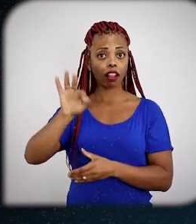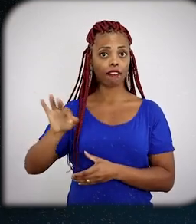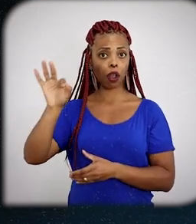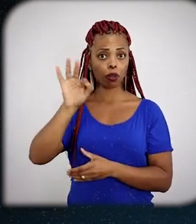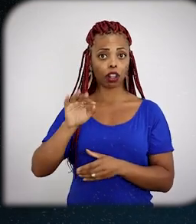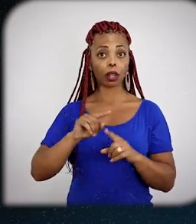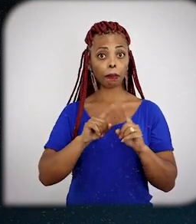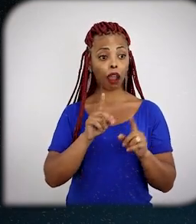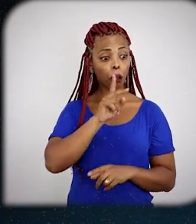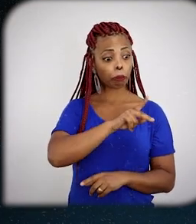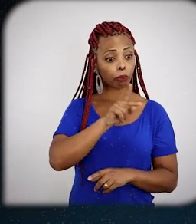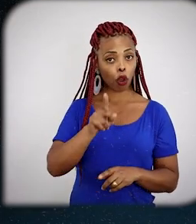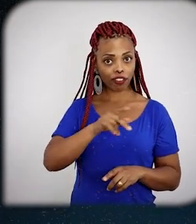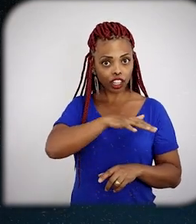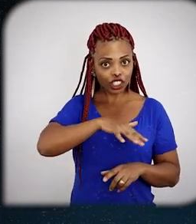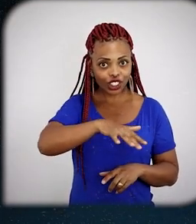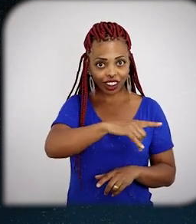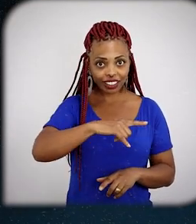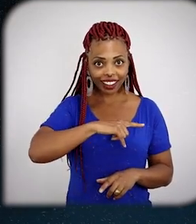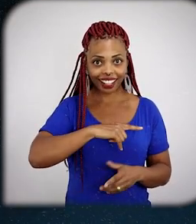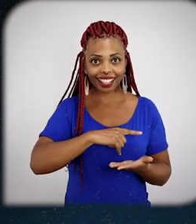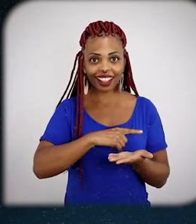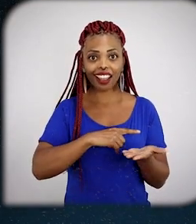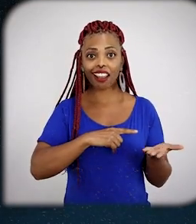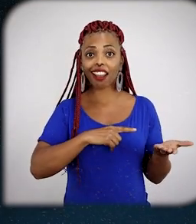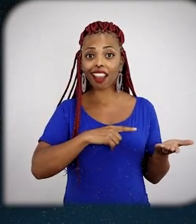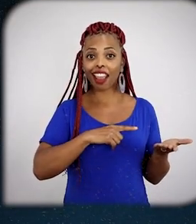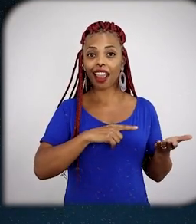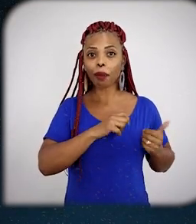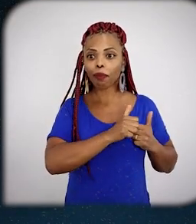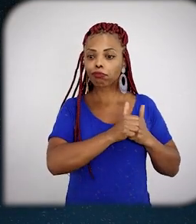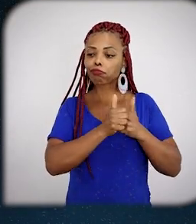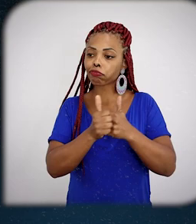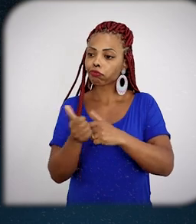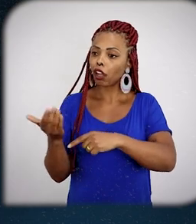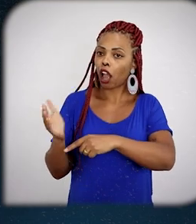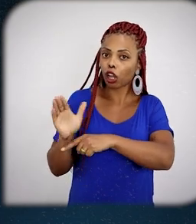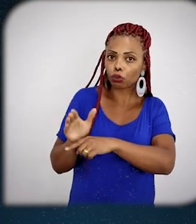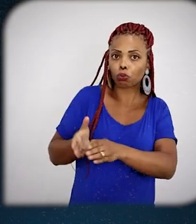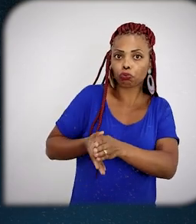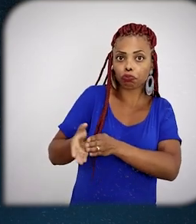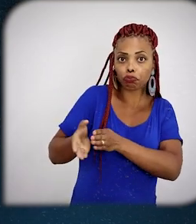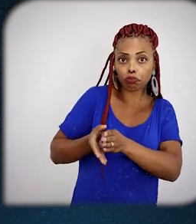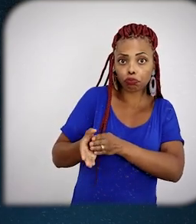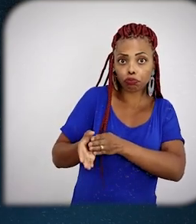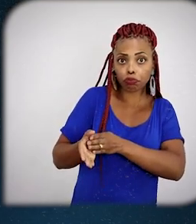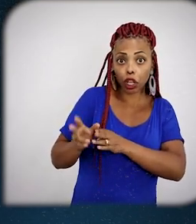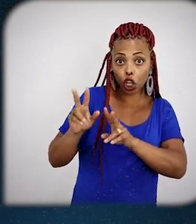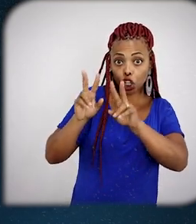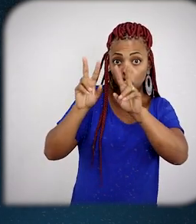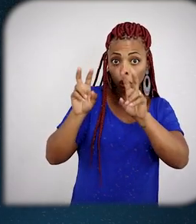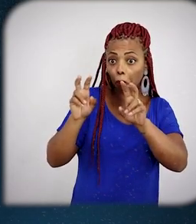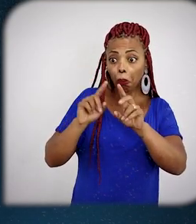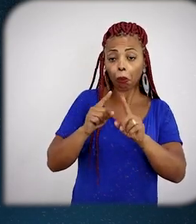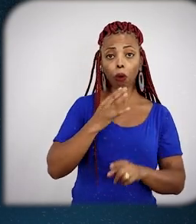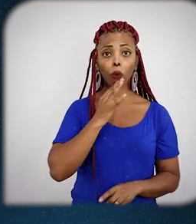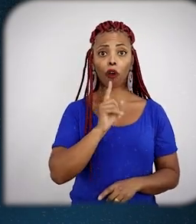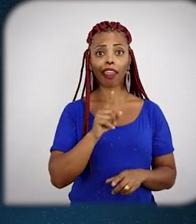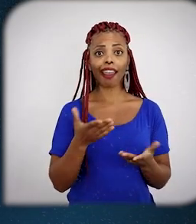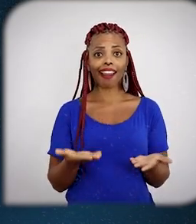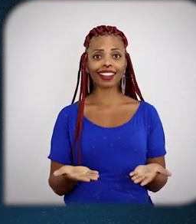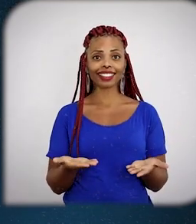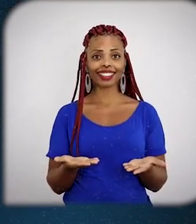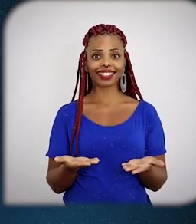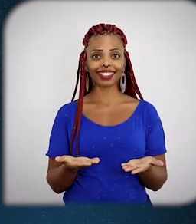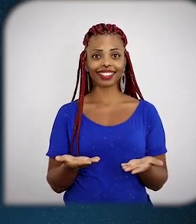E aí a professora ou os professores disponíveis para acompanhar aquele estudante, para ser orientador, não sabe do tema, nunca